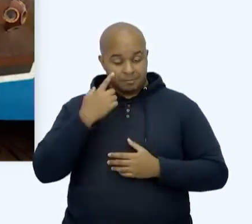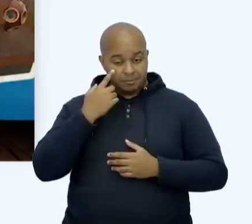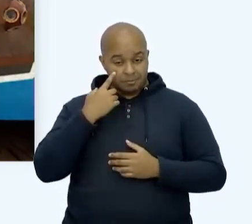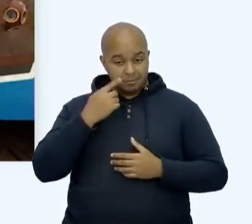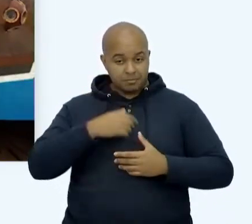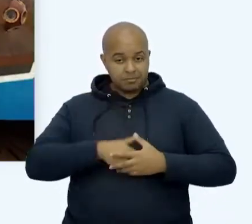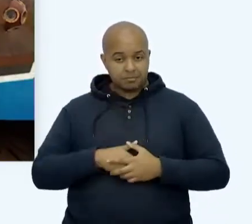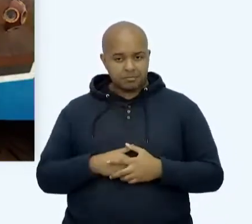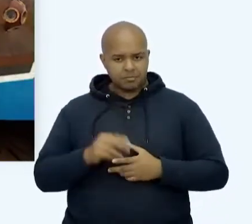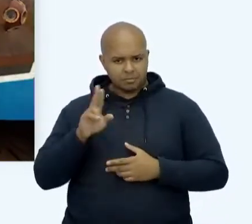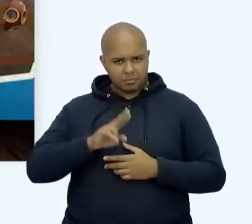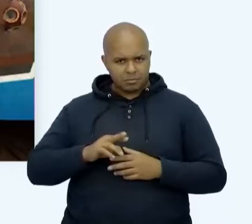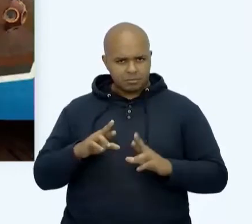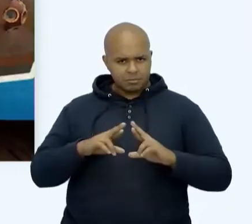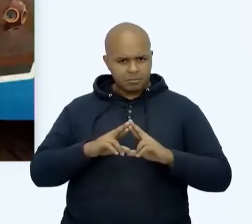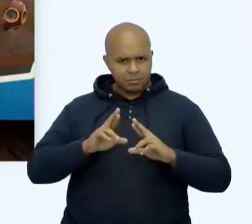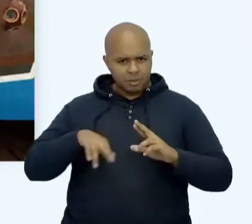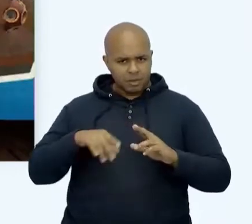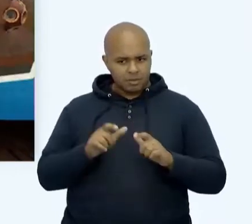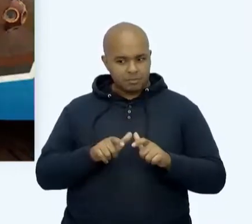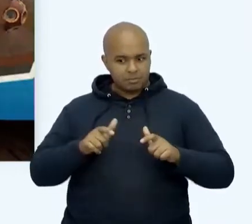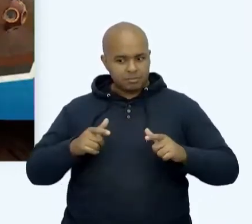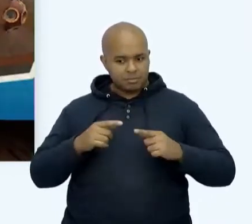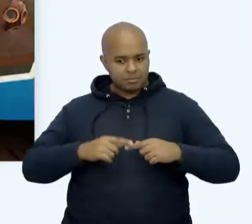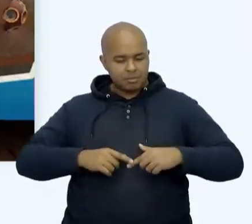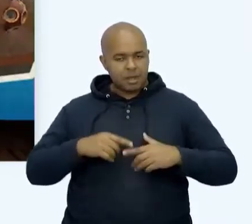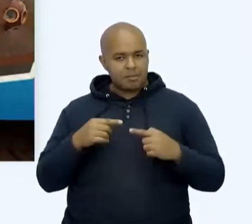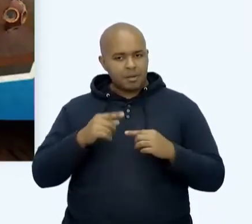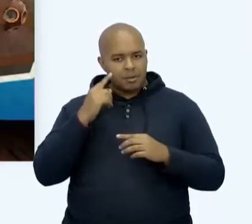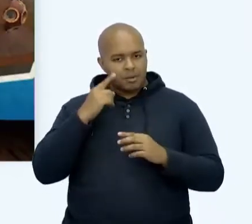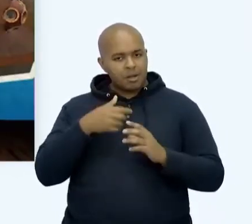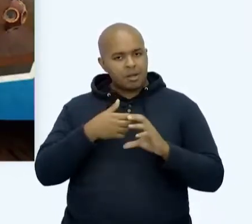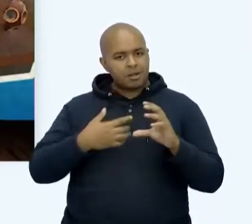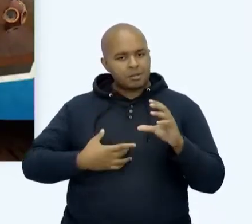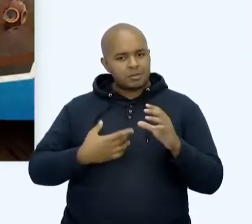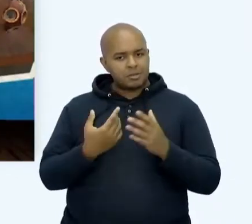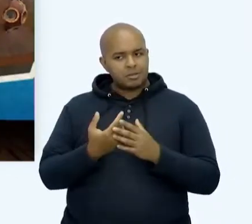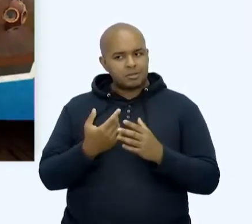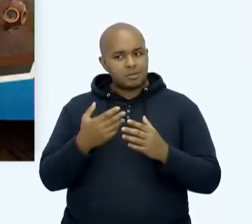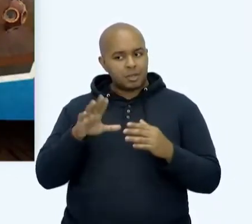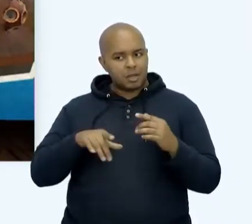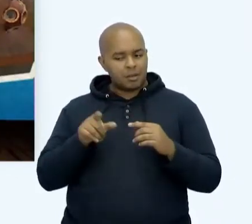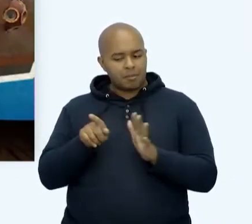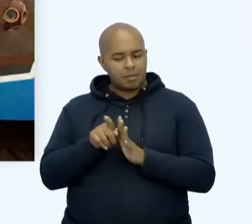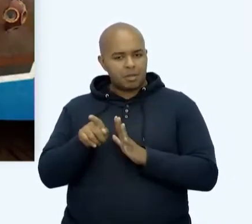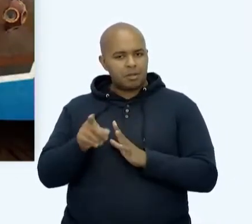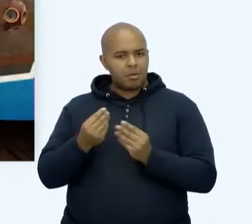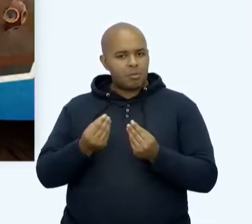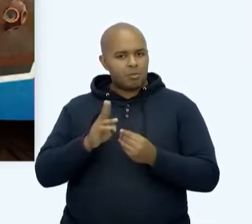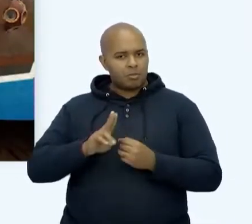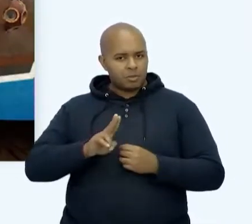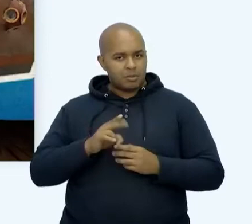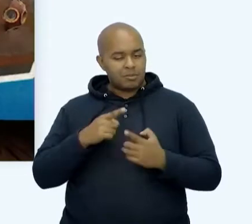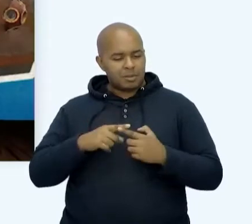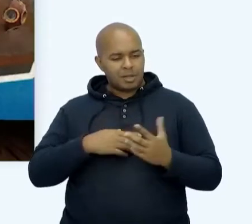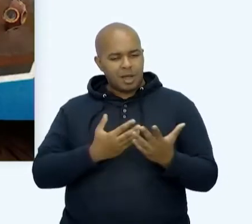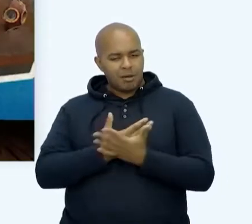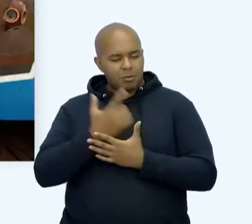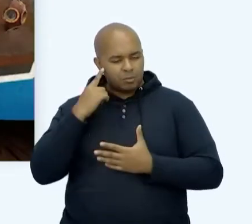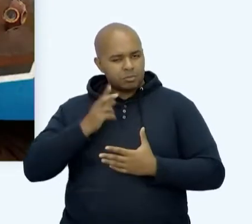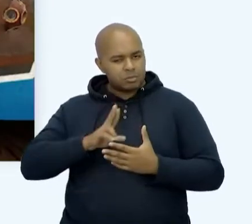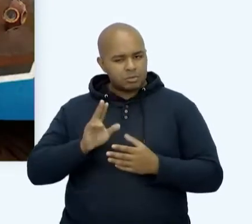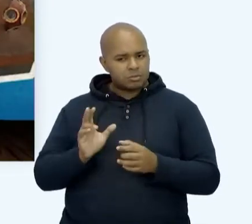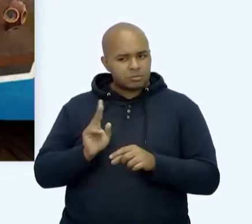atenção. O uso do plástico é crescente em virtude das características favoráveis desse material, pois conservam muito bem os